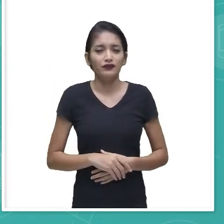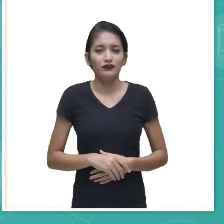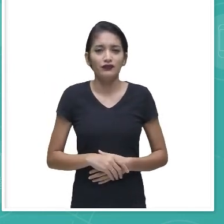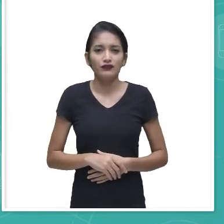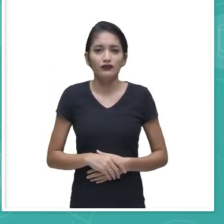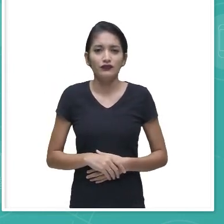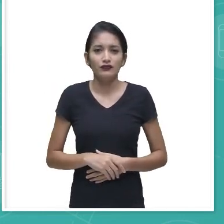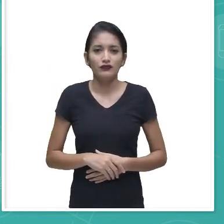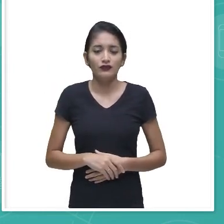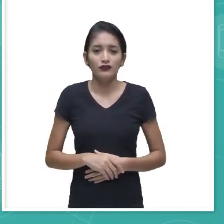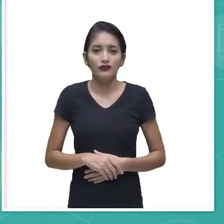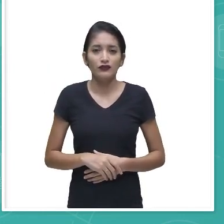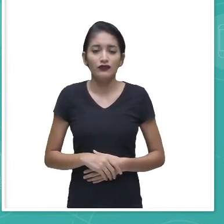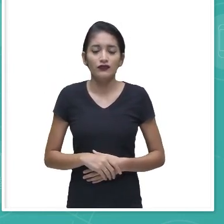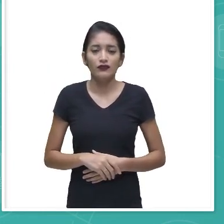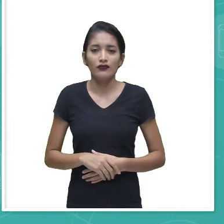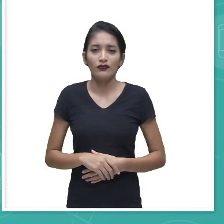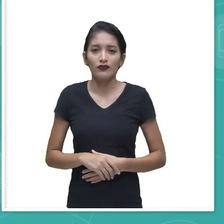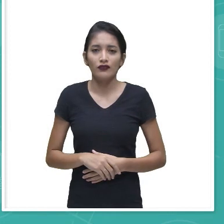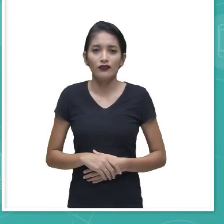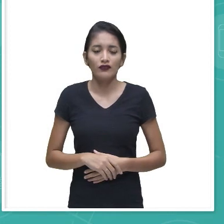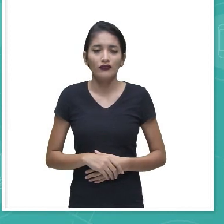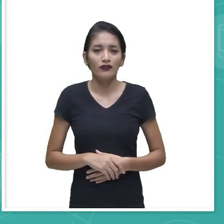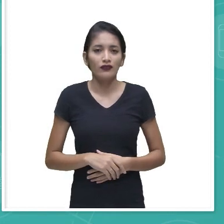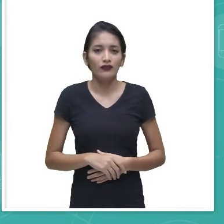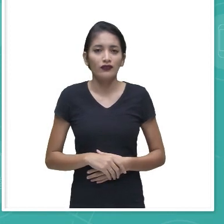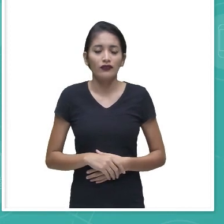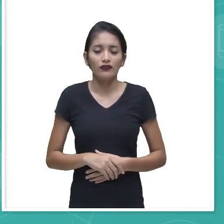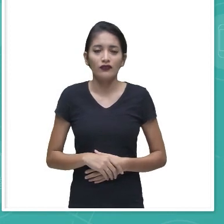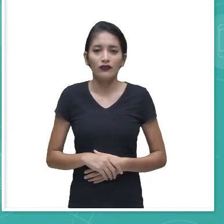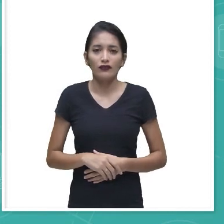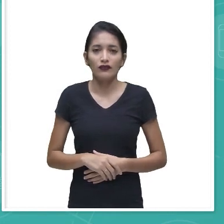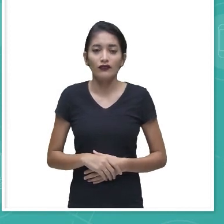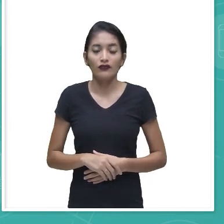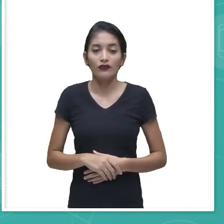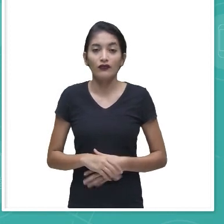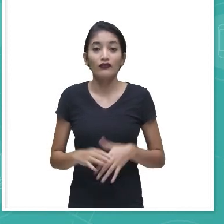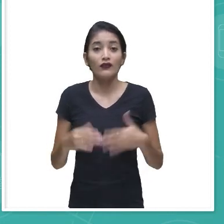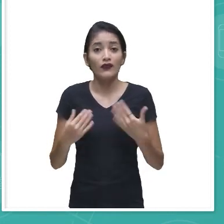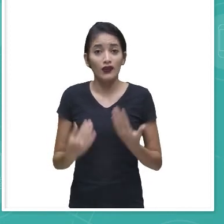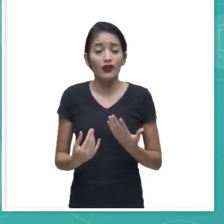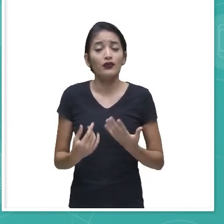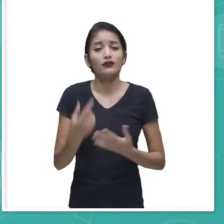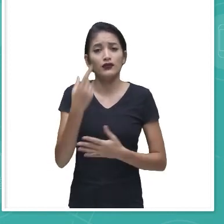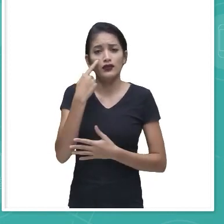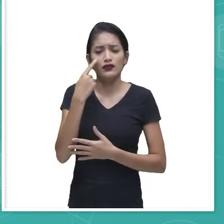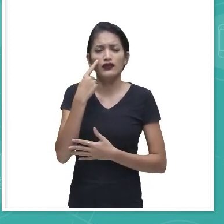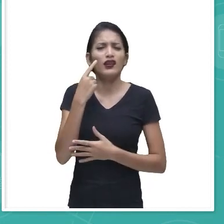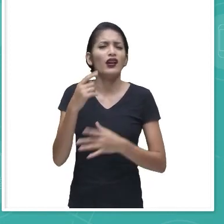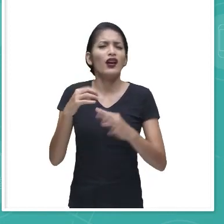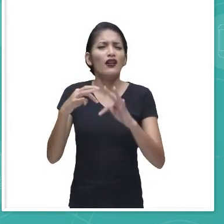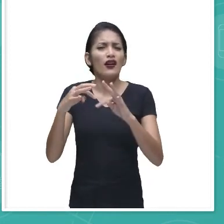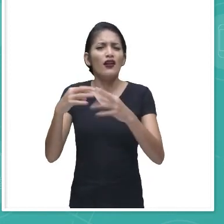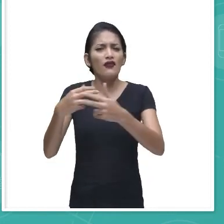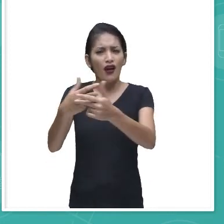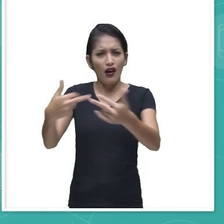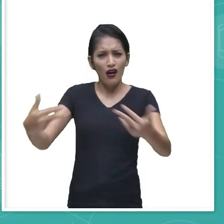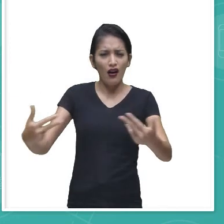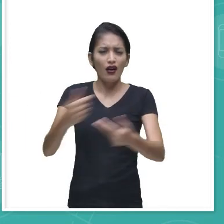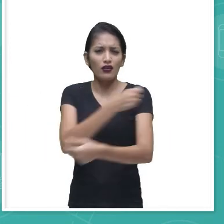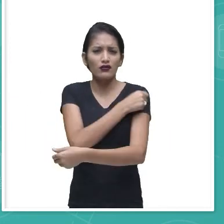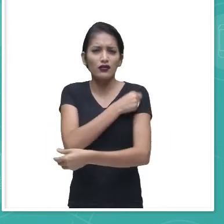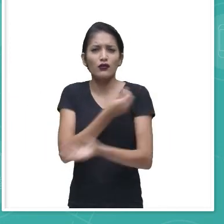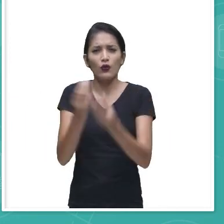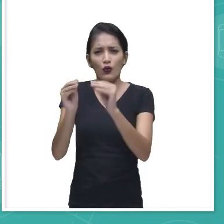tá falando que essa aula é do 5D, não sei o que significa. Então, vamos lá, o Danilo, todo mundo marcou a letra C de